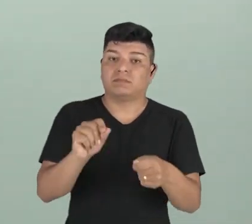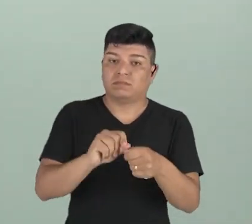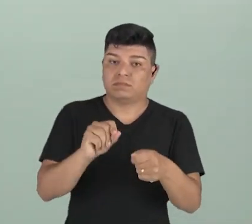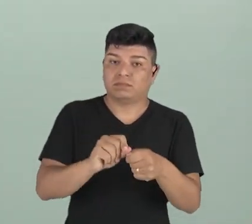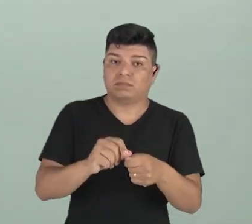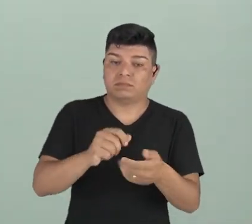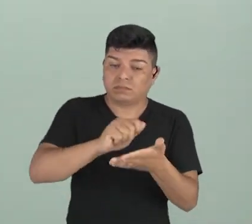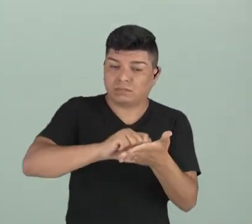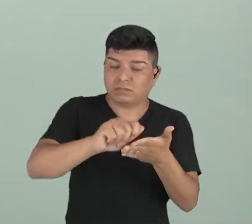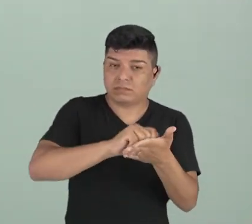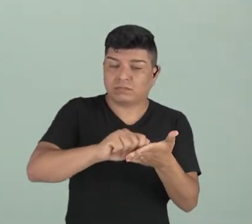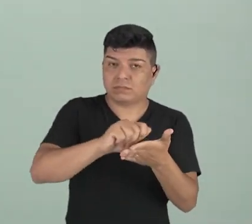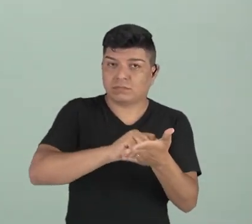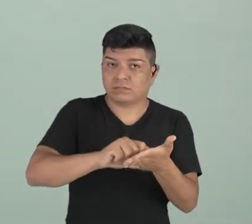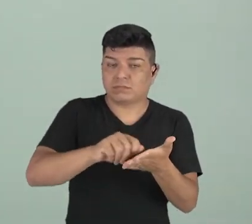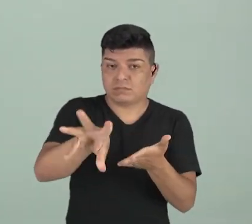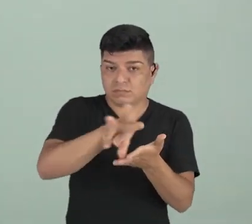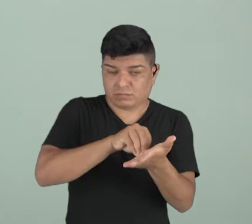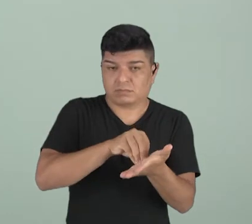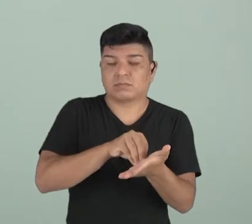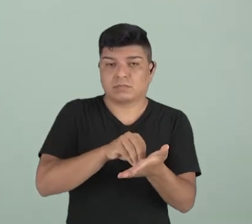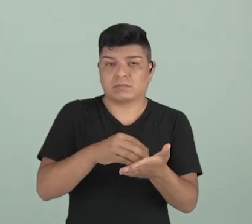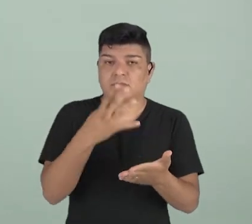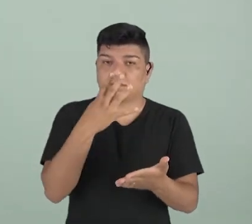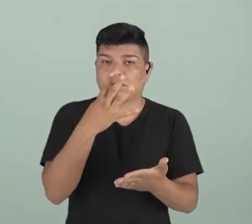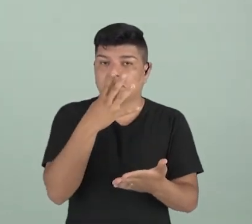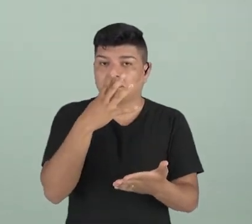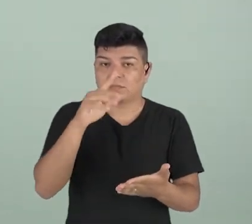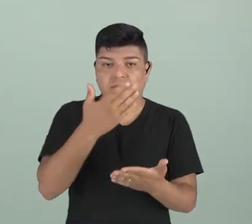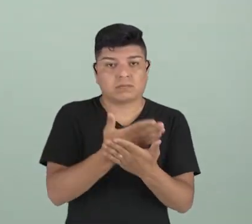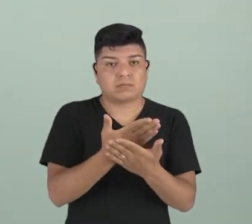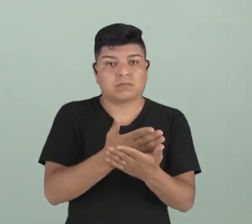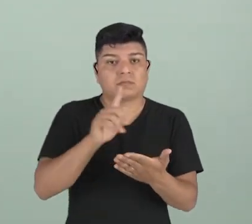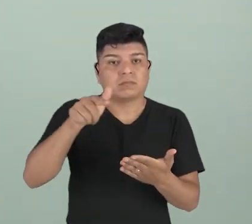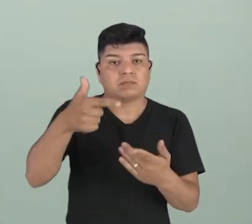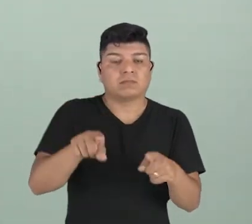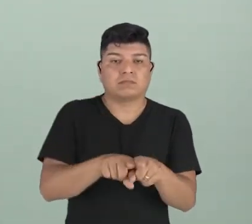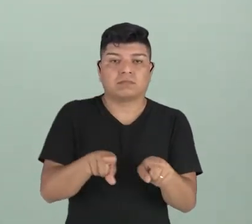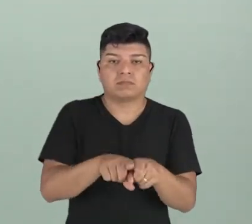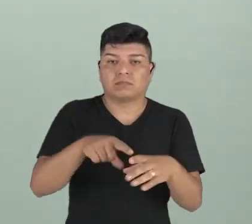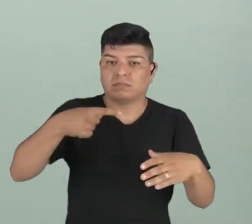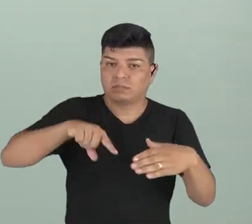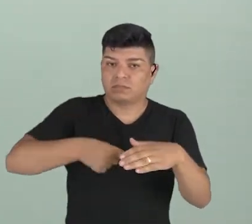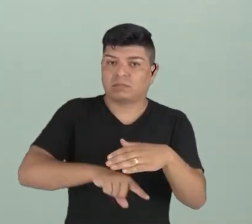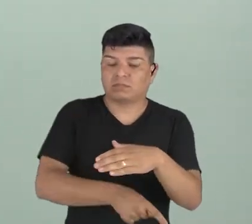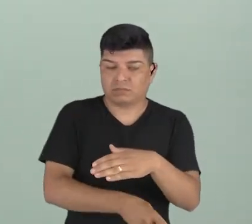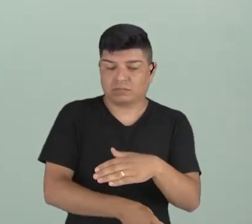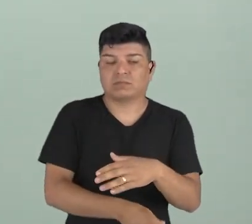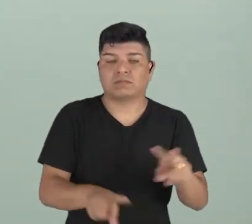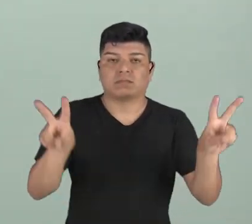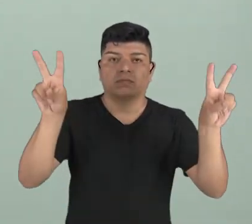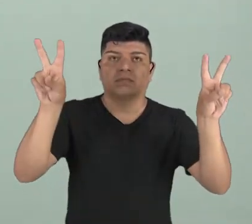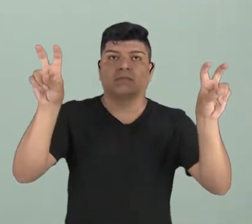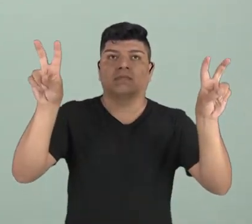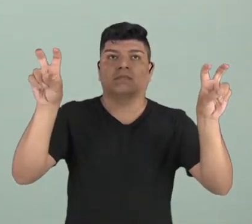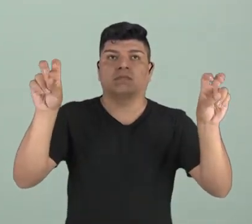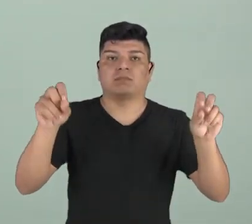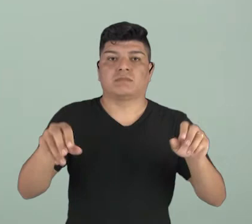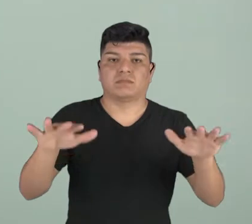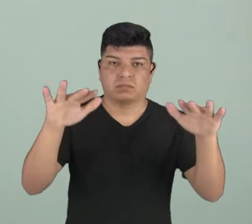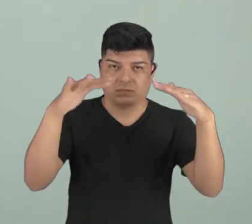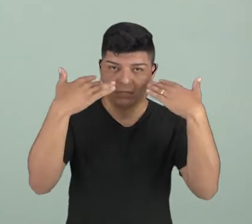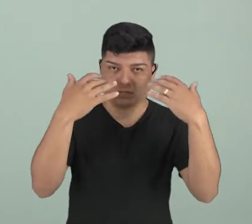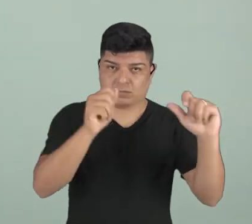as suas anotações, reveja essa aula e outras aulas para que haja um aprofundamento sobre essa temática.